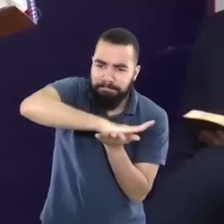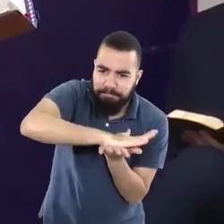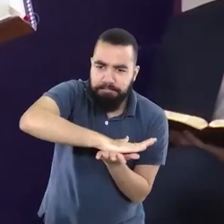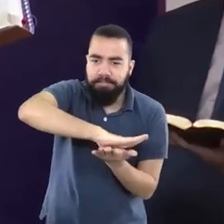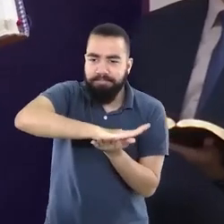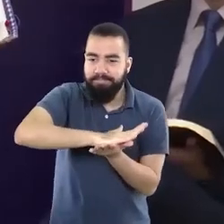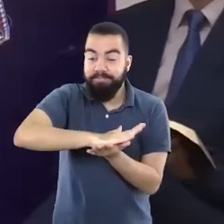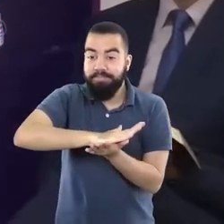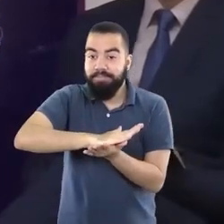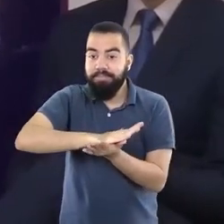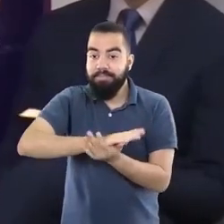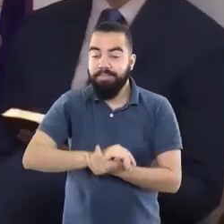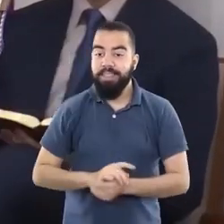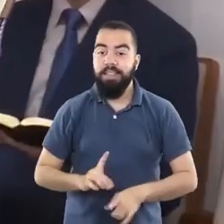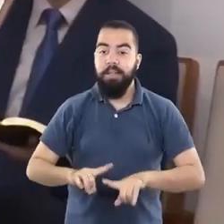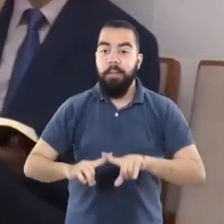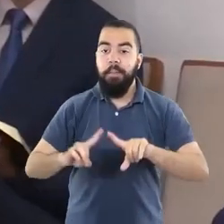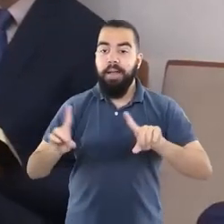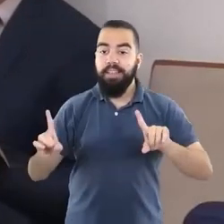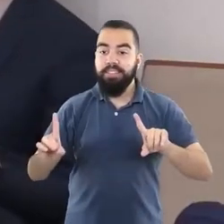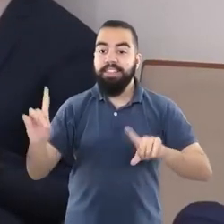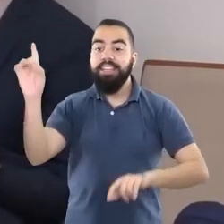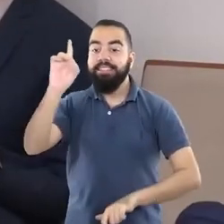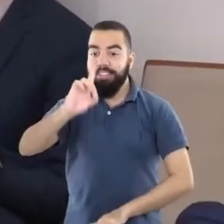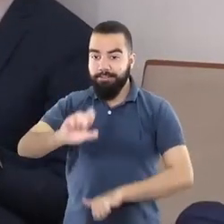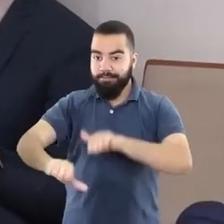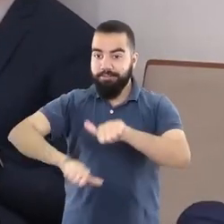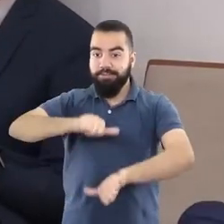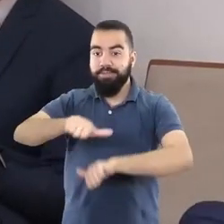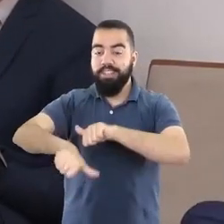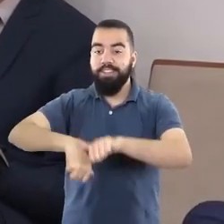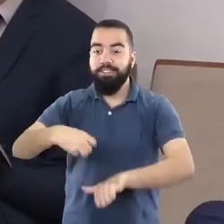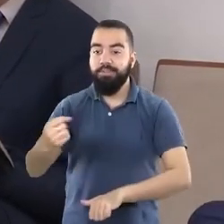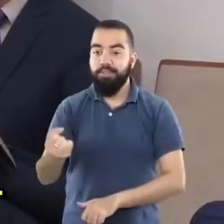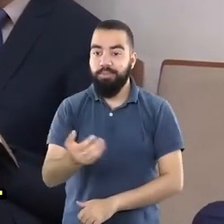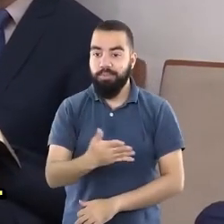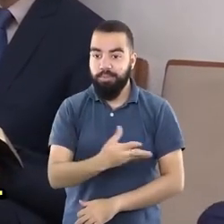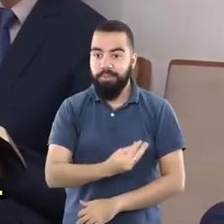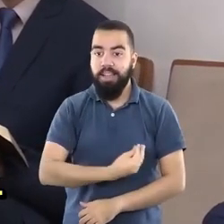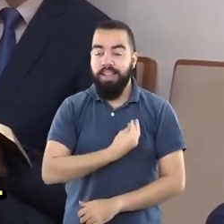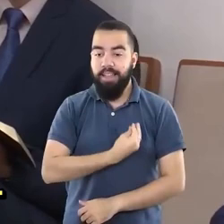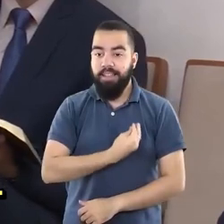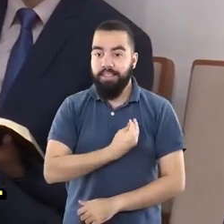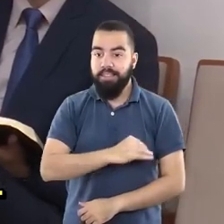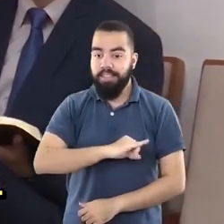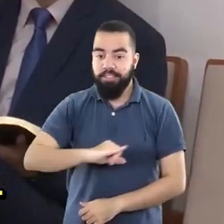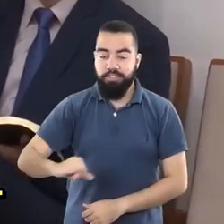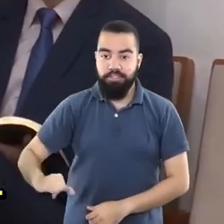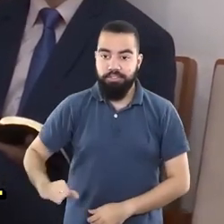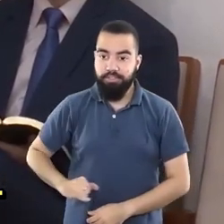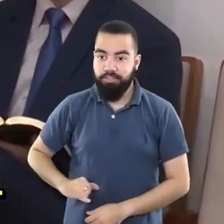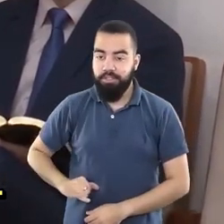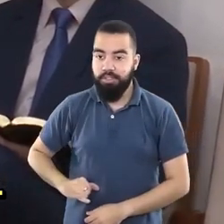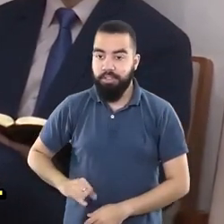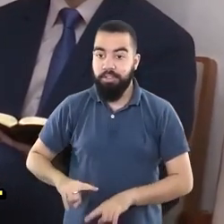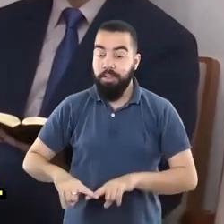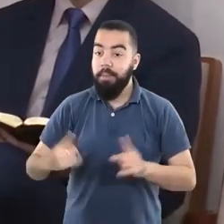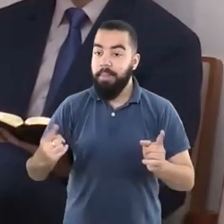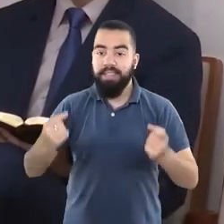Deus restaurou, mas Deus não explicou. Nem sempre, irmãos, nós teremos